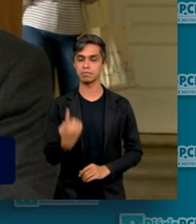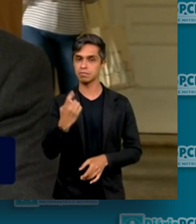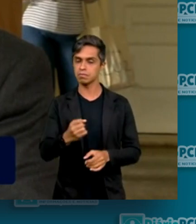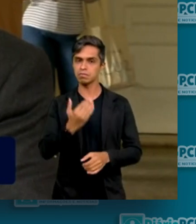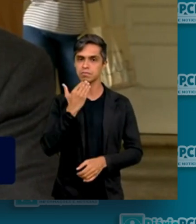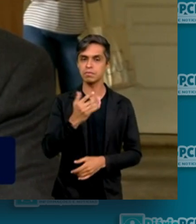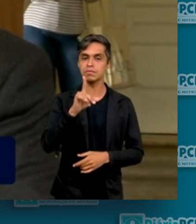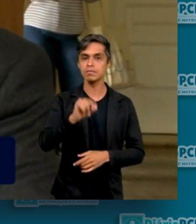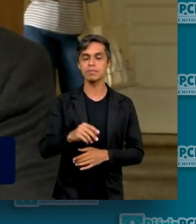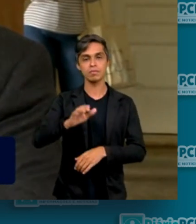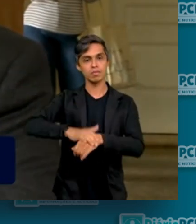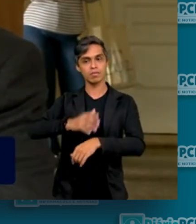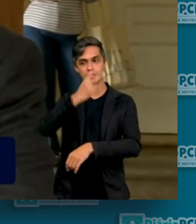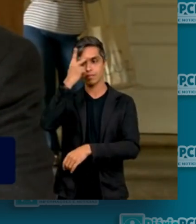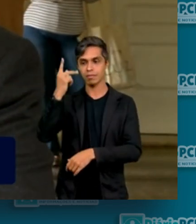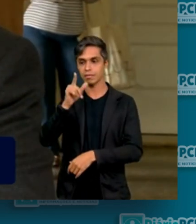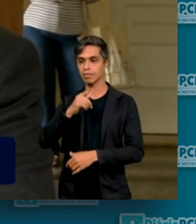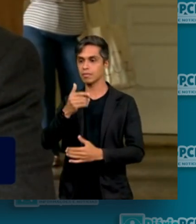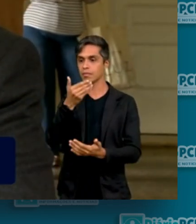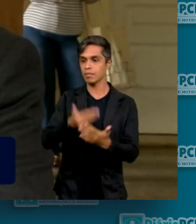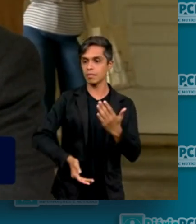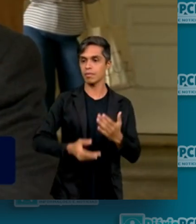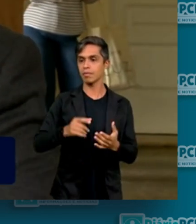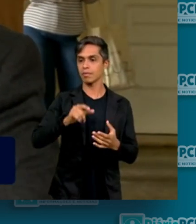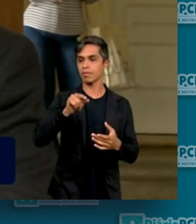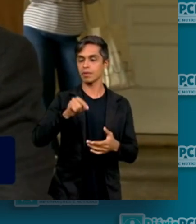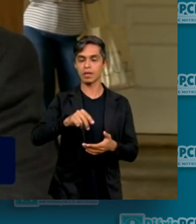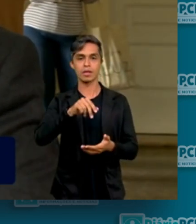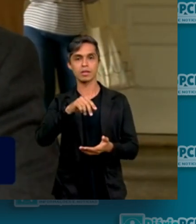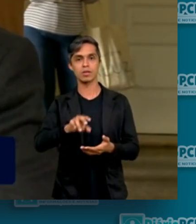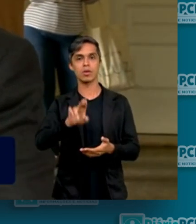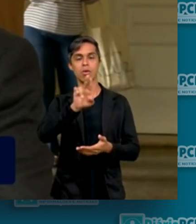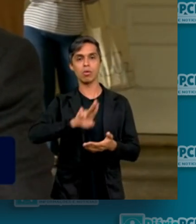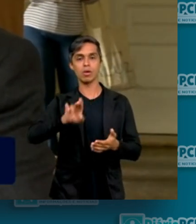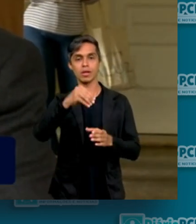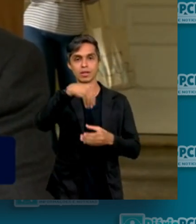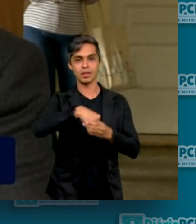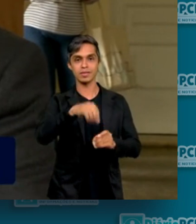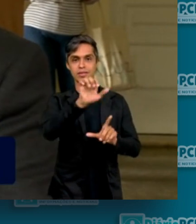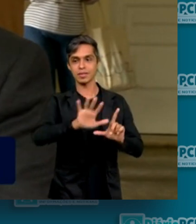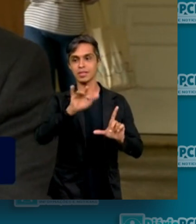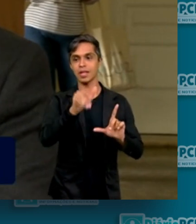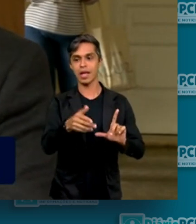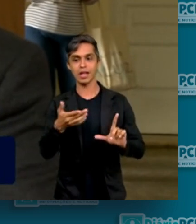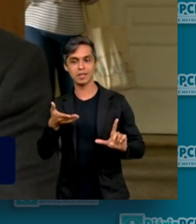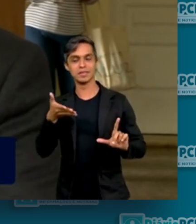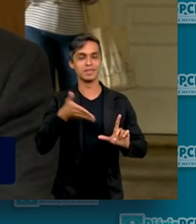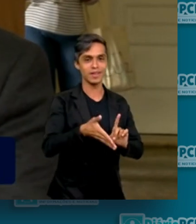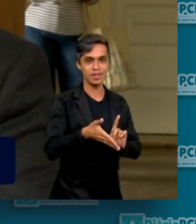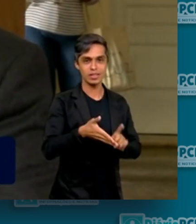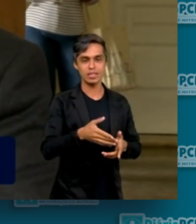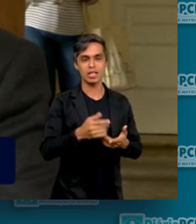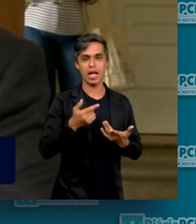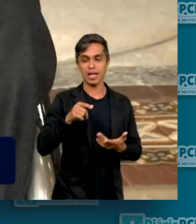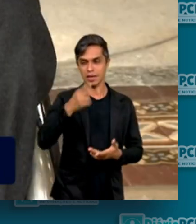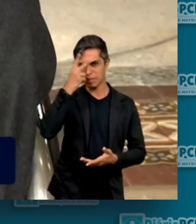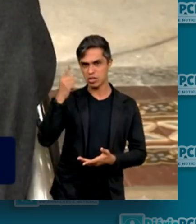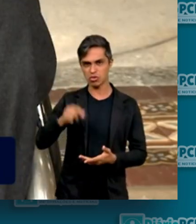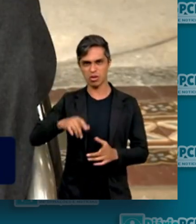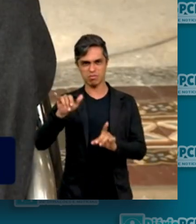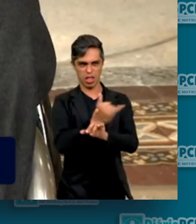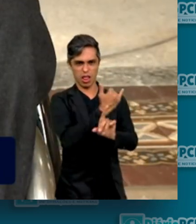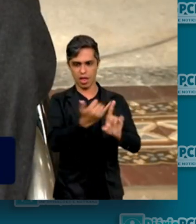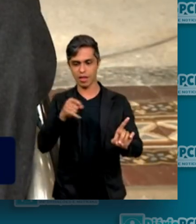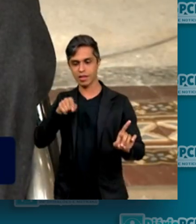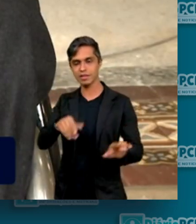é a própria pessoa perder o espaço na rede social, naquela plataforma que ela está cometendo essa ofensa, essa injúria. A